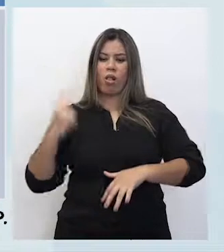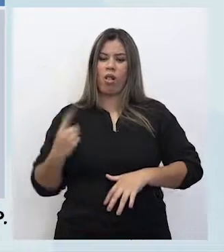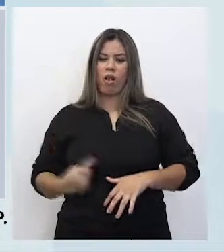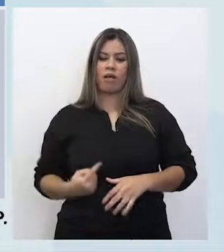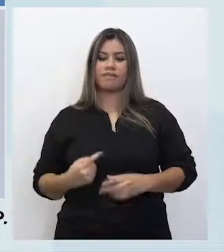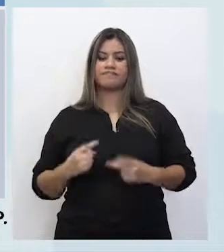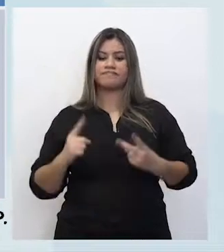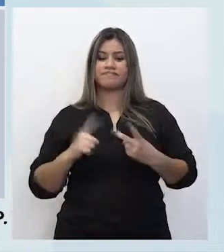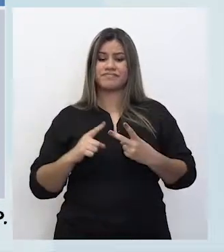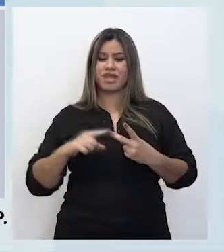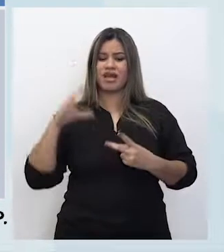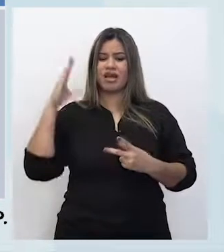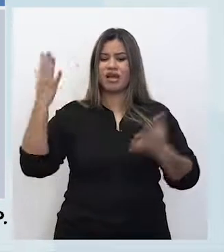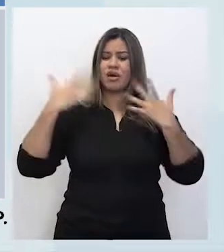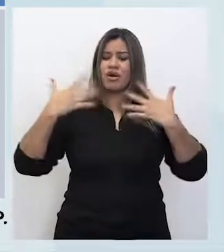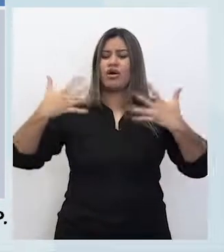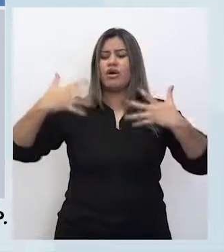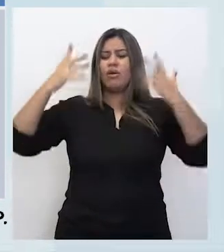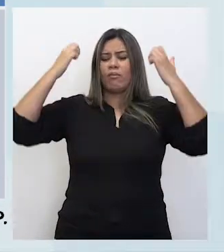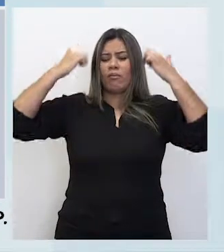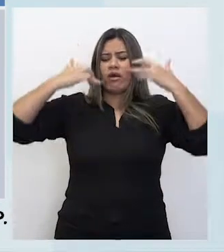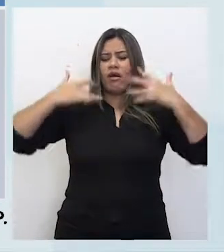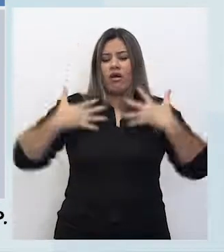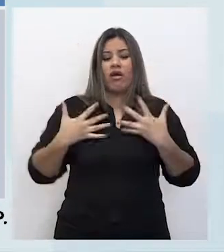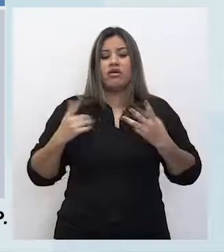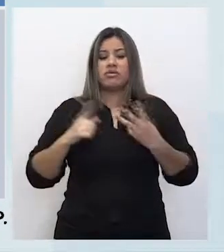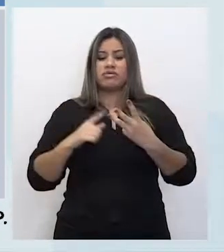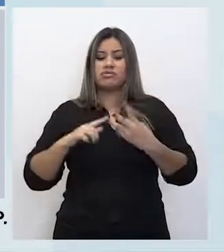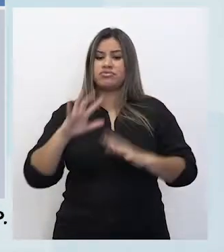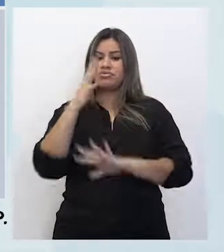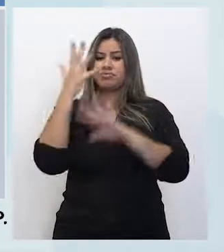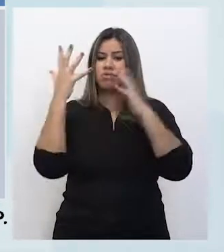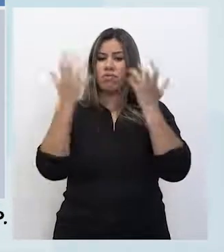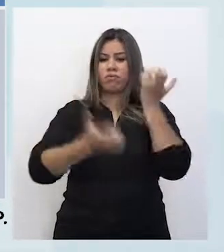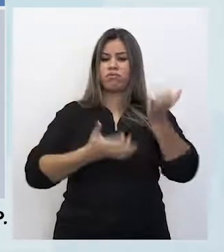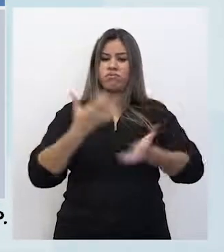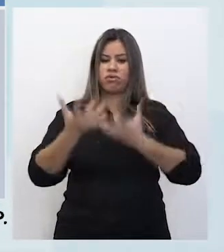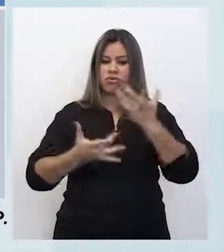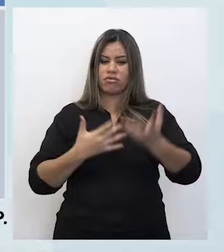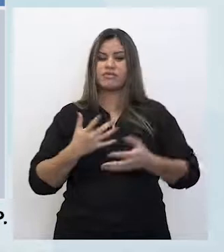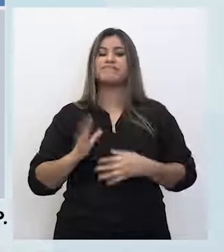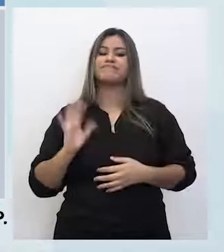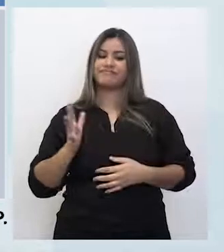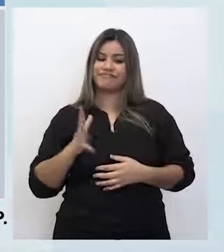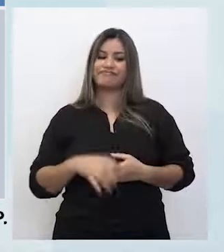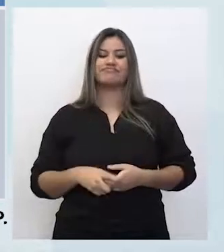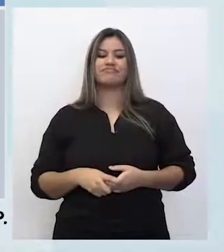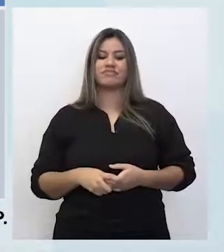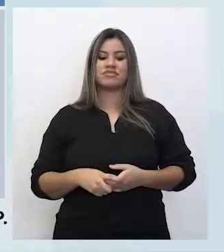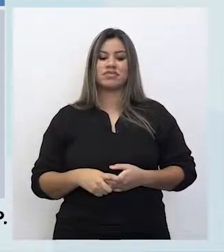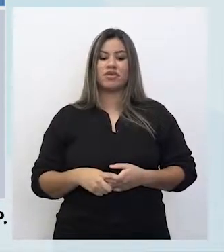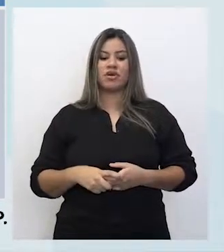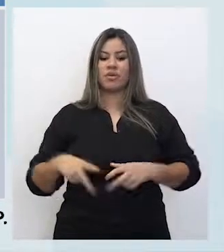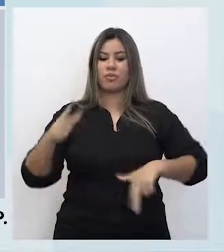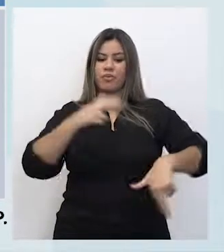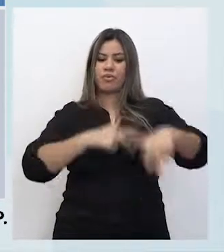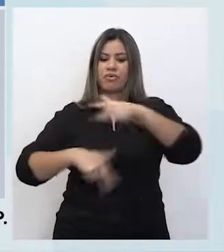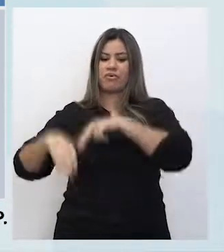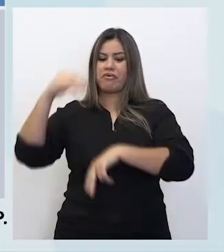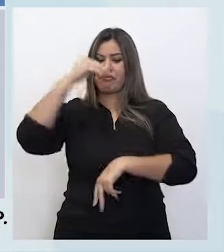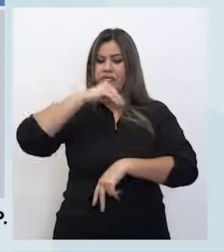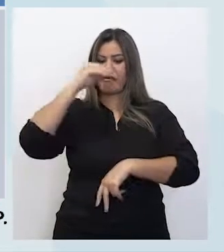Vixe. Episódios de calor extremo. Vixe. Incêndios florestais. Já está acontecendo. Exposição de